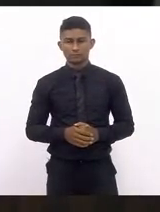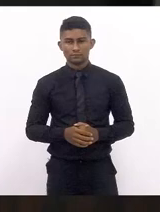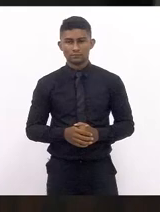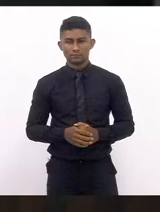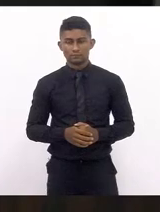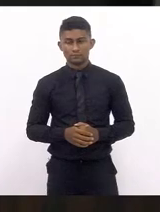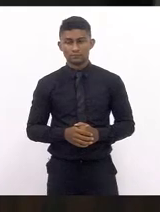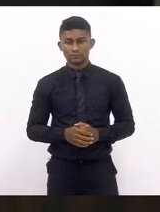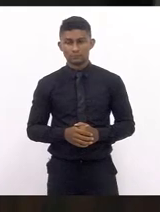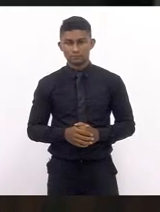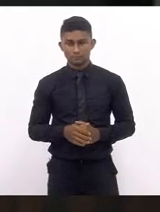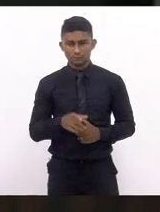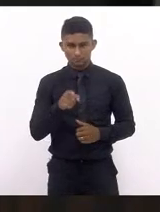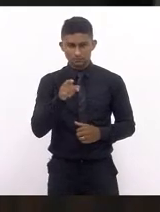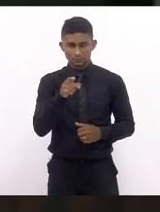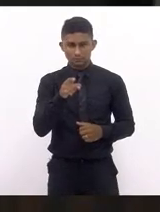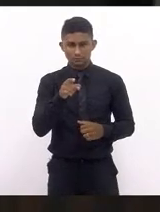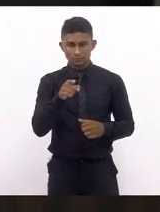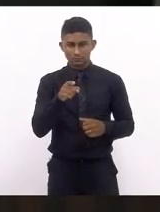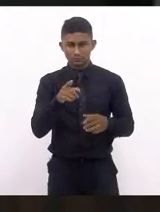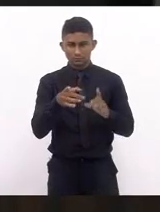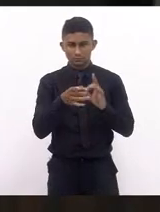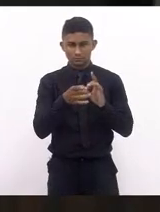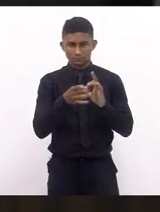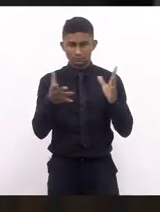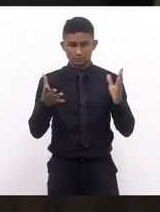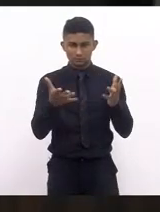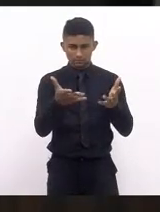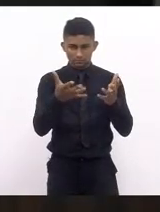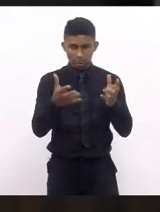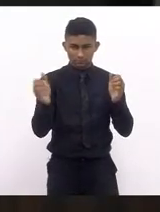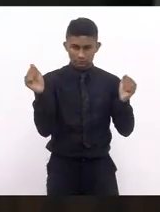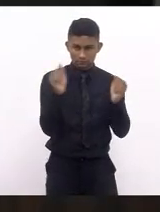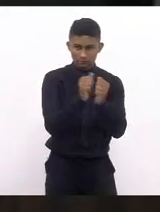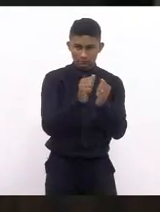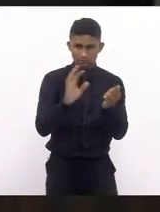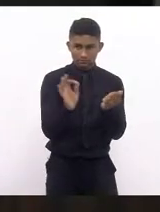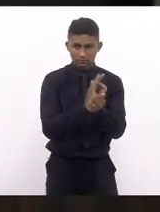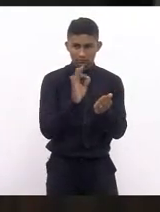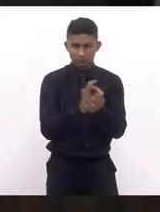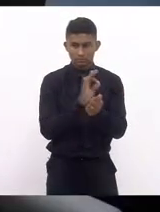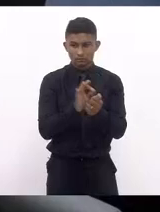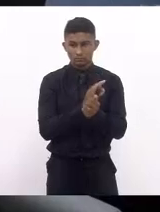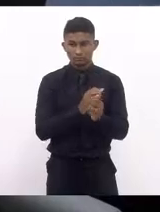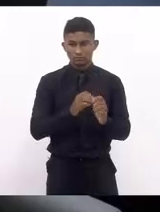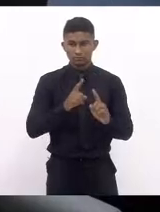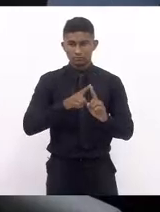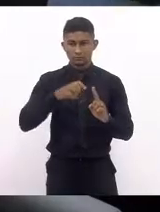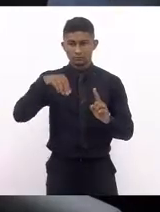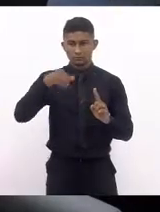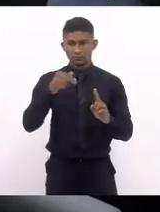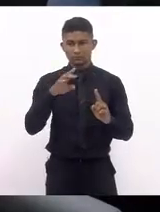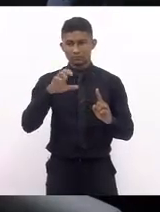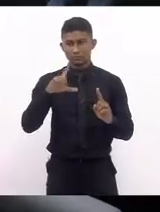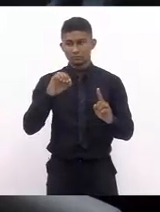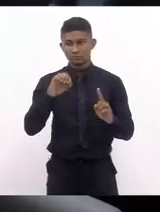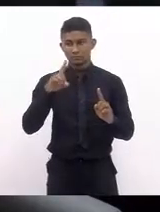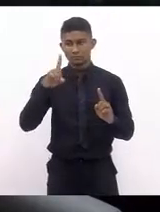eu abrir o consultoria parlamentar que querem esse corretor Marcelo Gil No primeiro